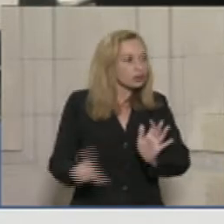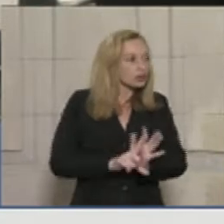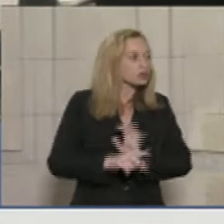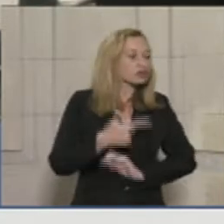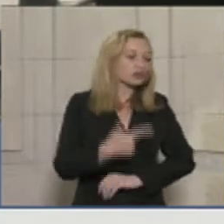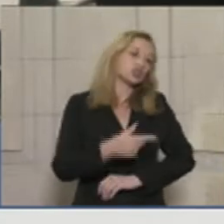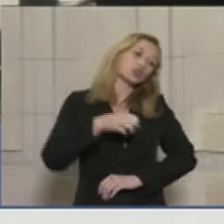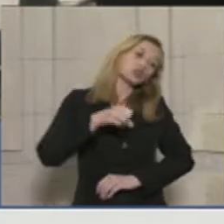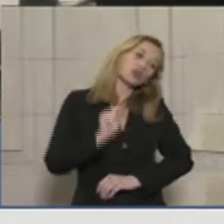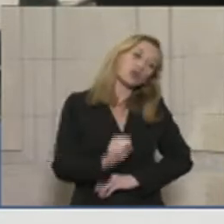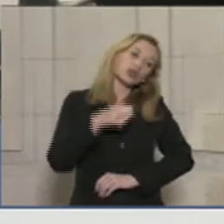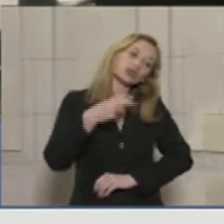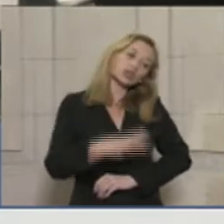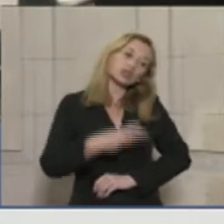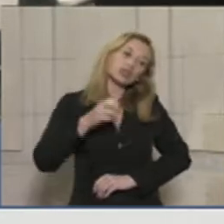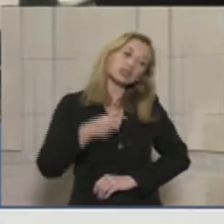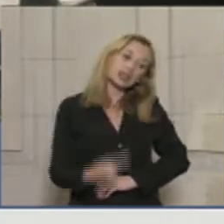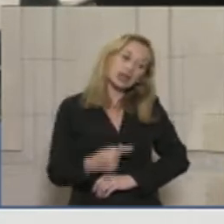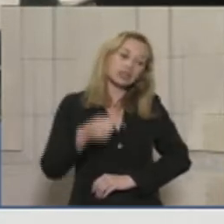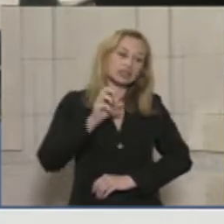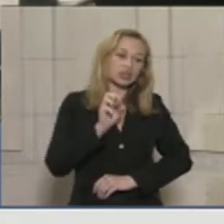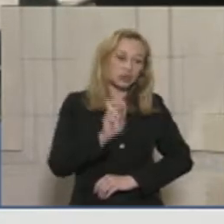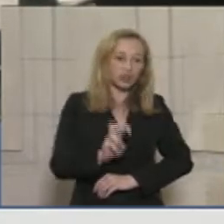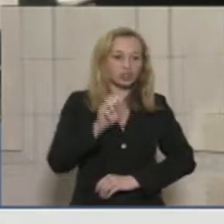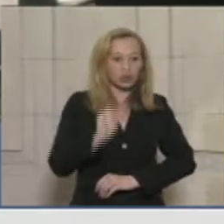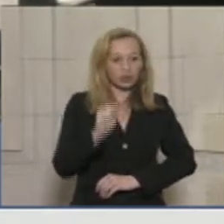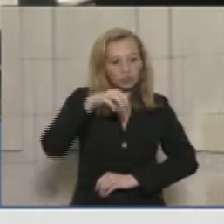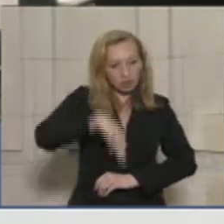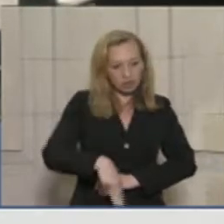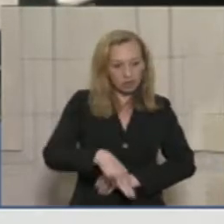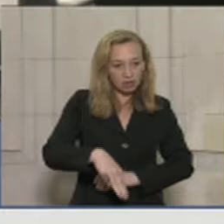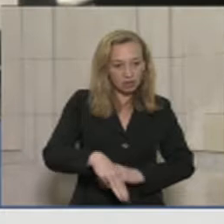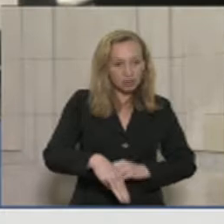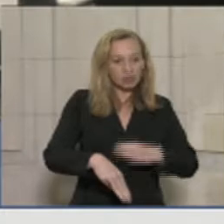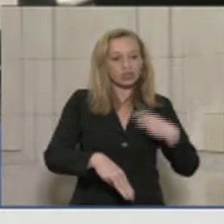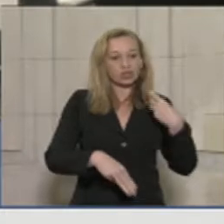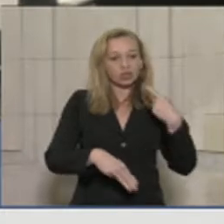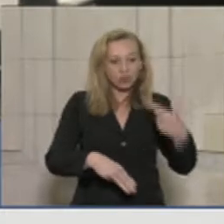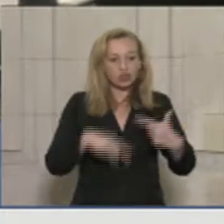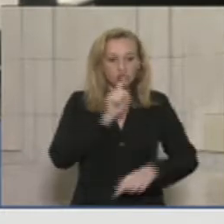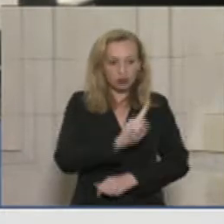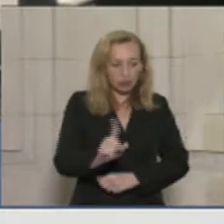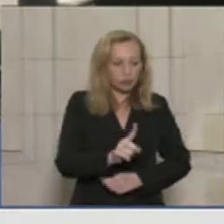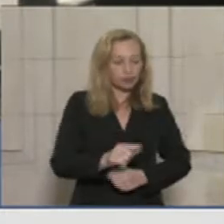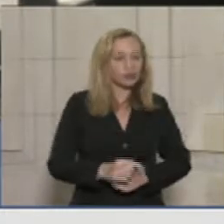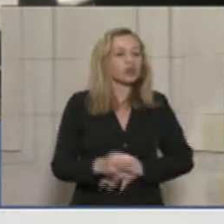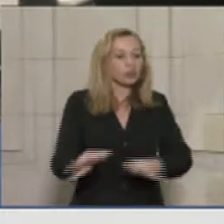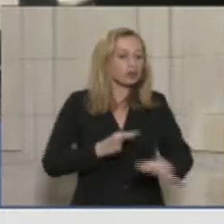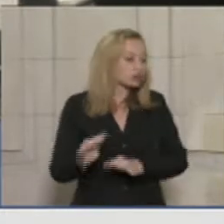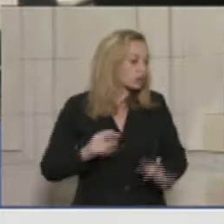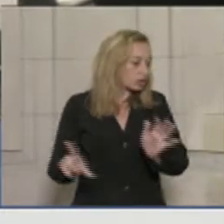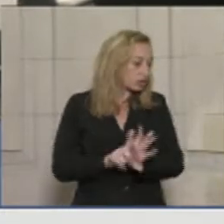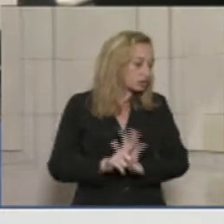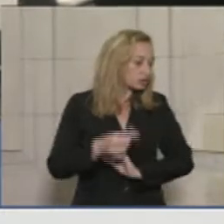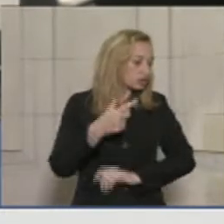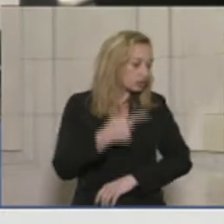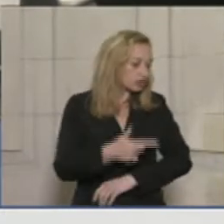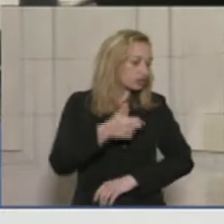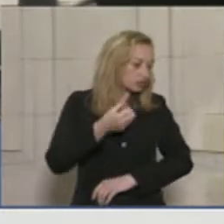lei 2837, 58 sim e 2 não. Projeto de